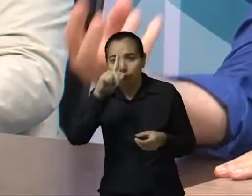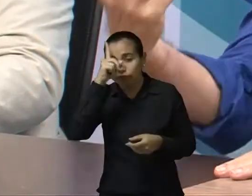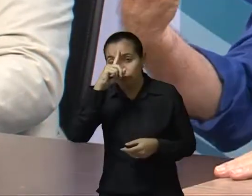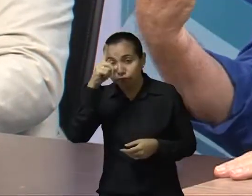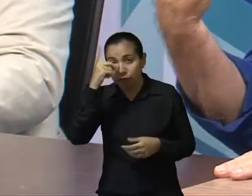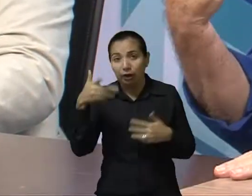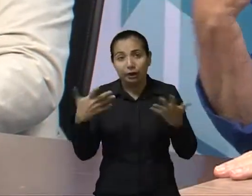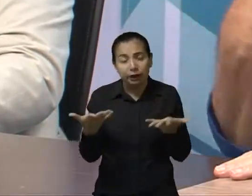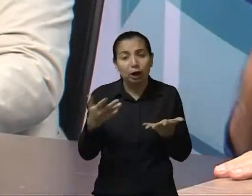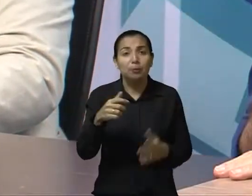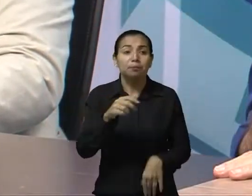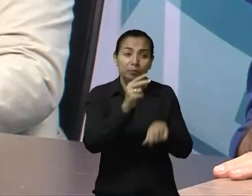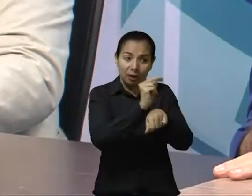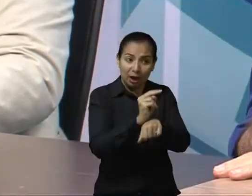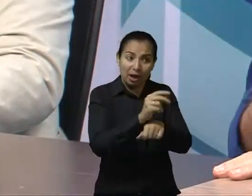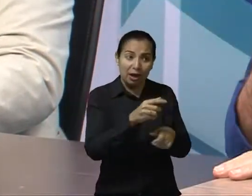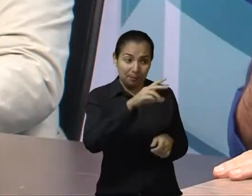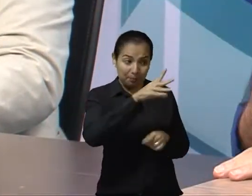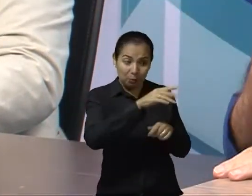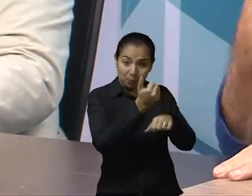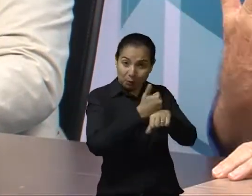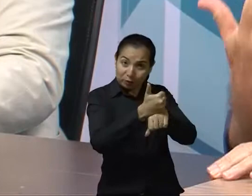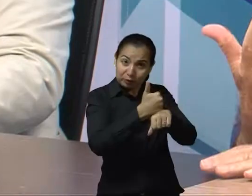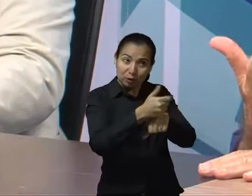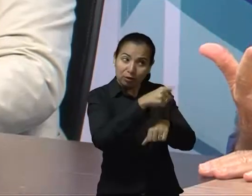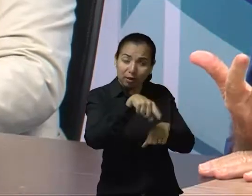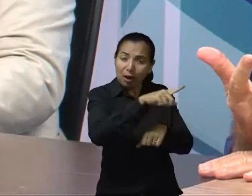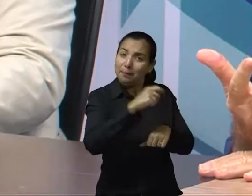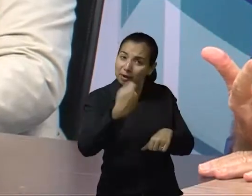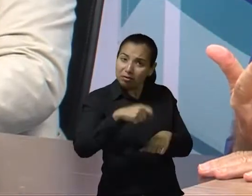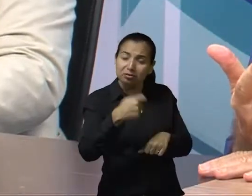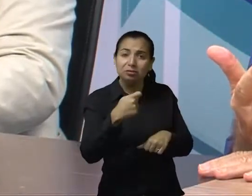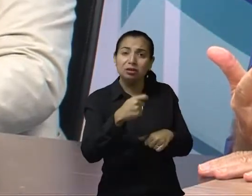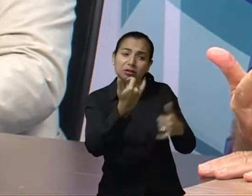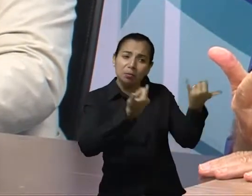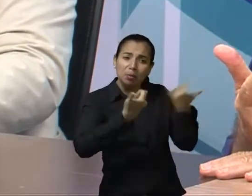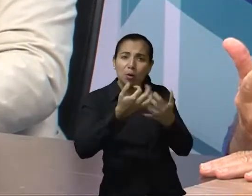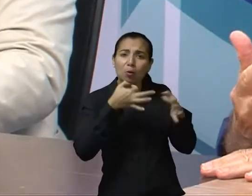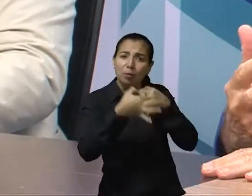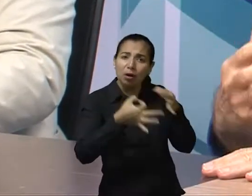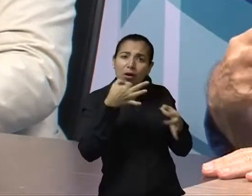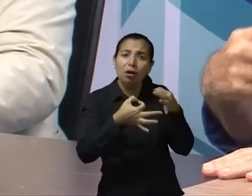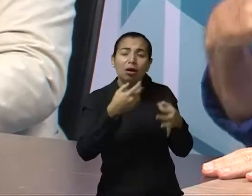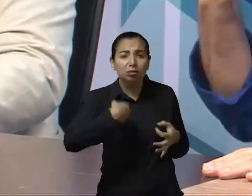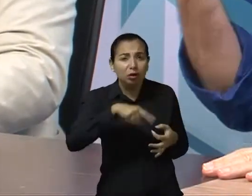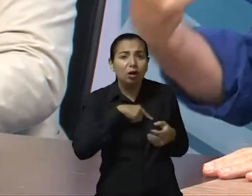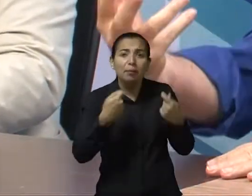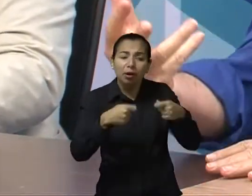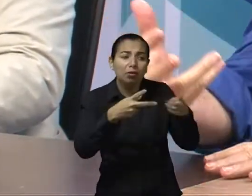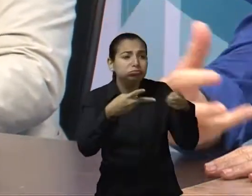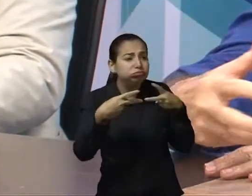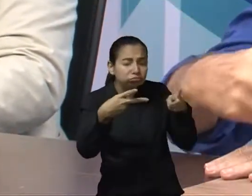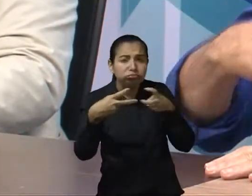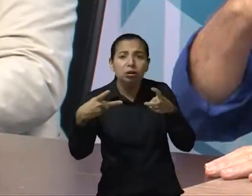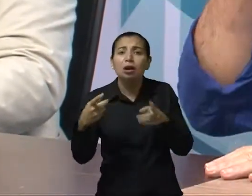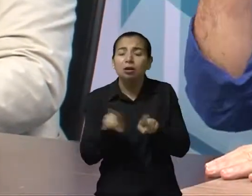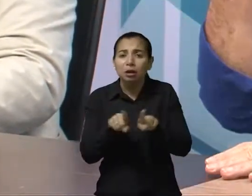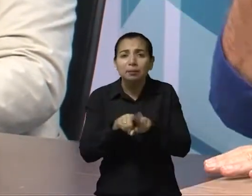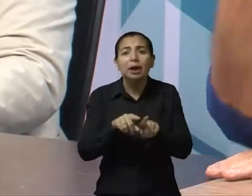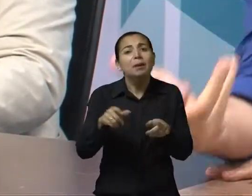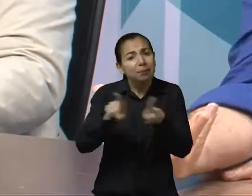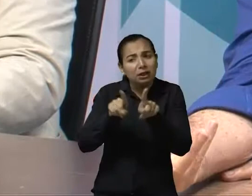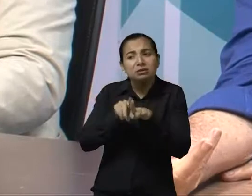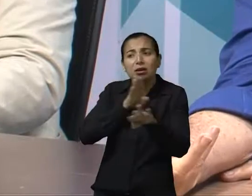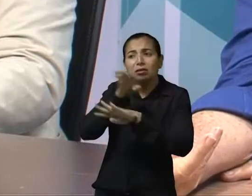ouvidos, eu acho que não só os agentes, mas um setor muito grande da população, né, tem que ser ouvida, né? Então, por exemplo, universidade,